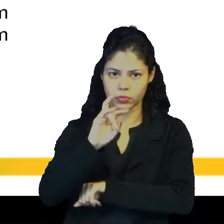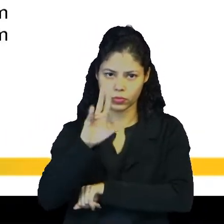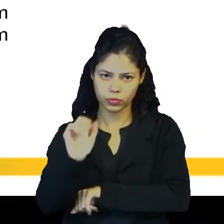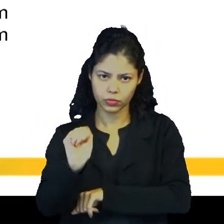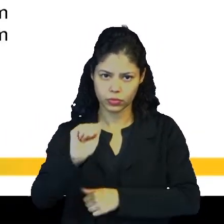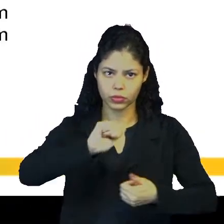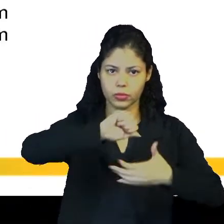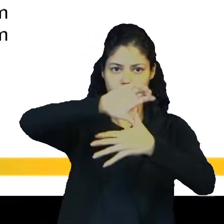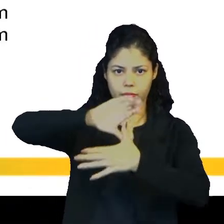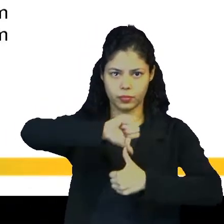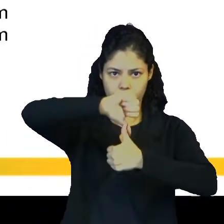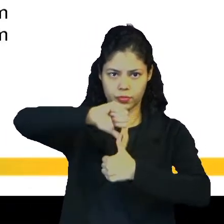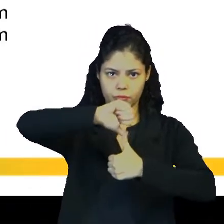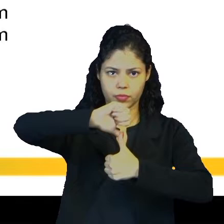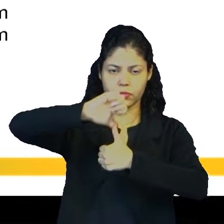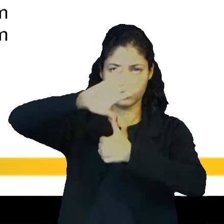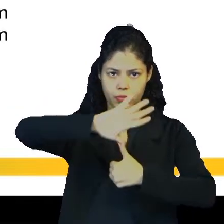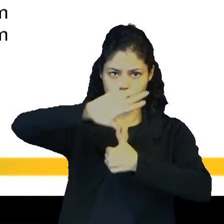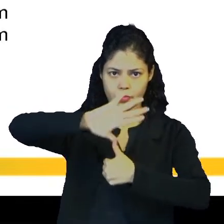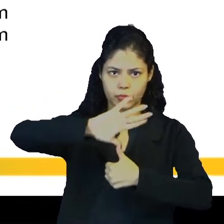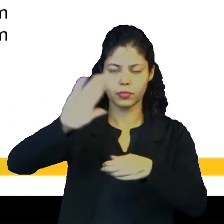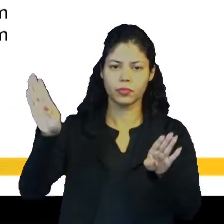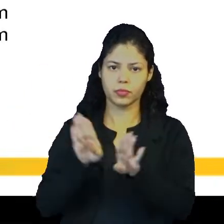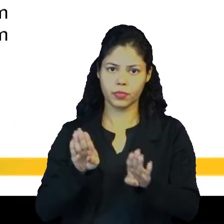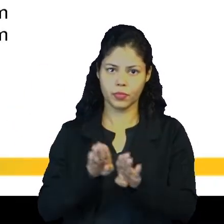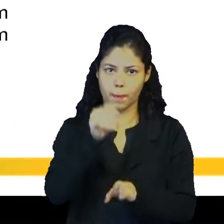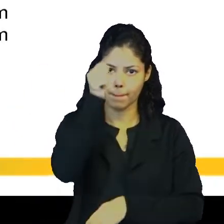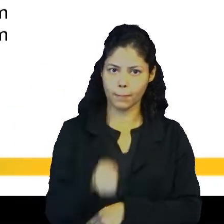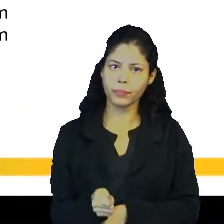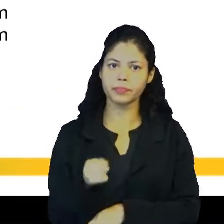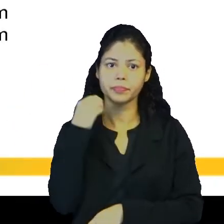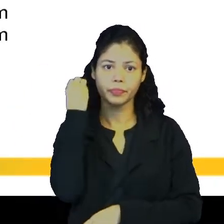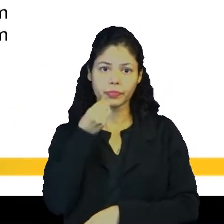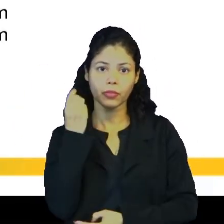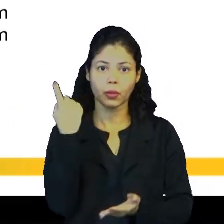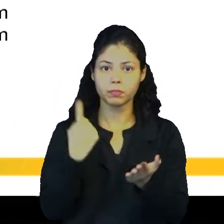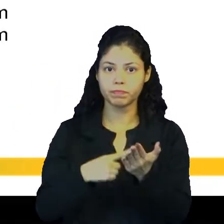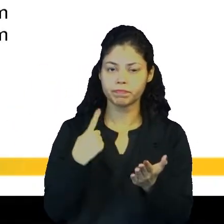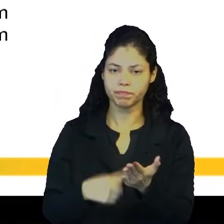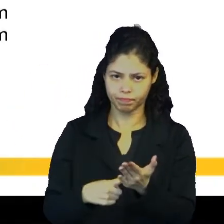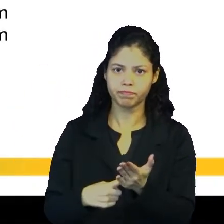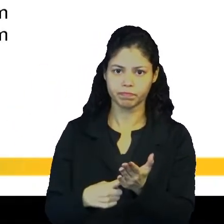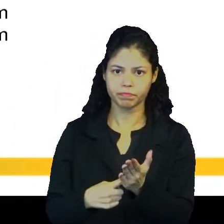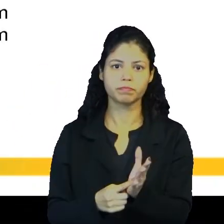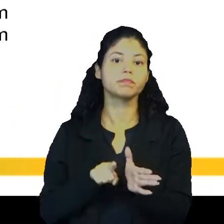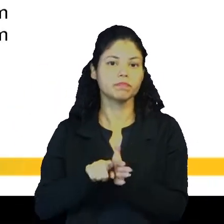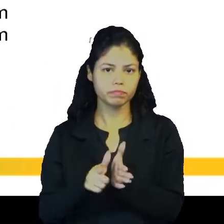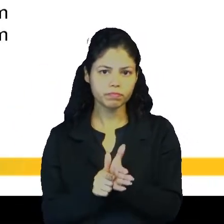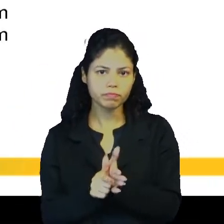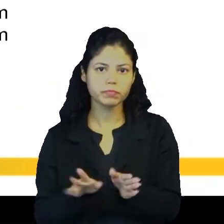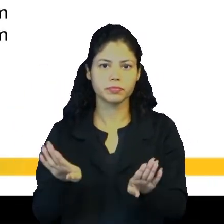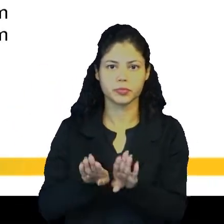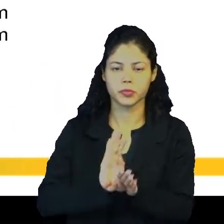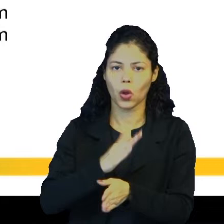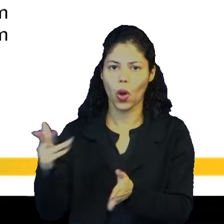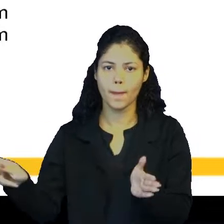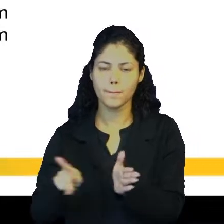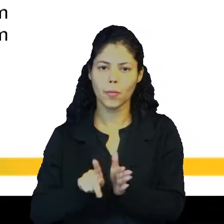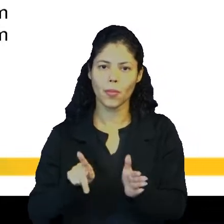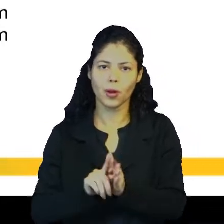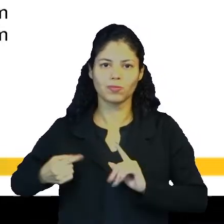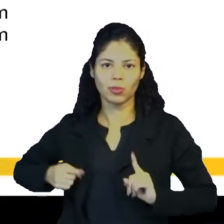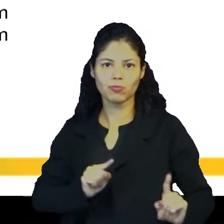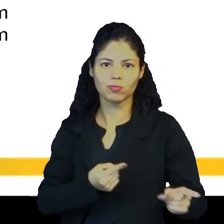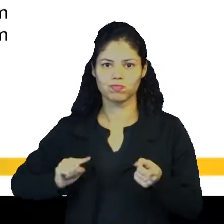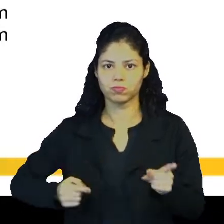América Central e América do Sul tiveram experiências ditatoriais, marcadas pelo terrorismo de Estado, quando o próprio Estado